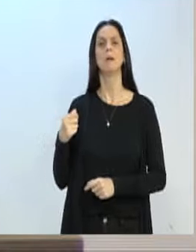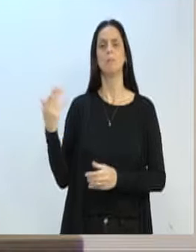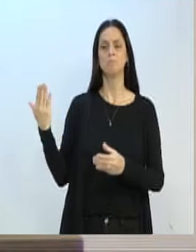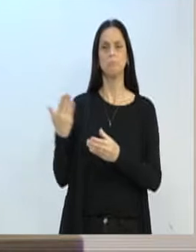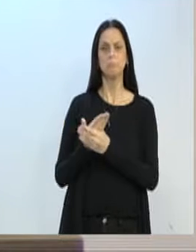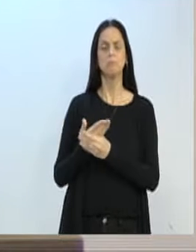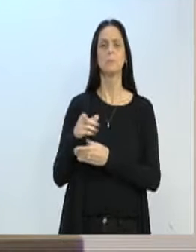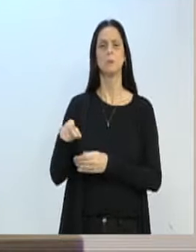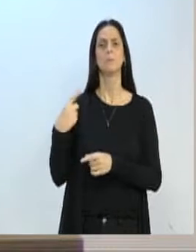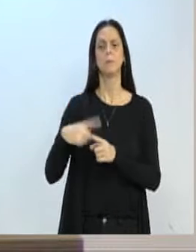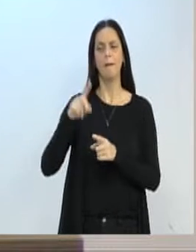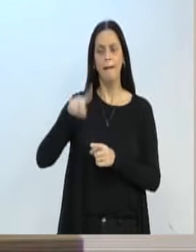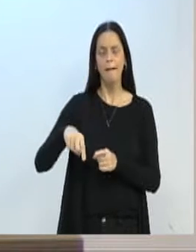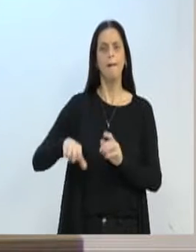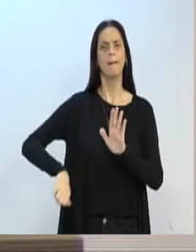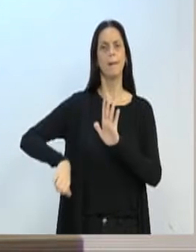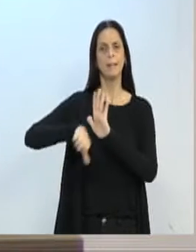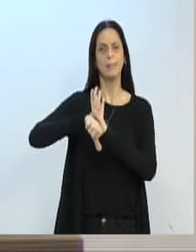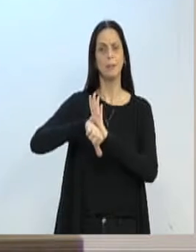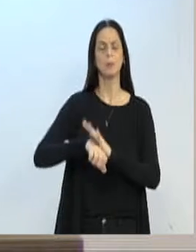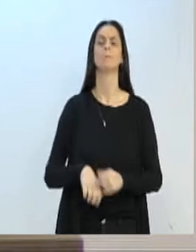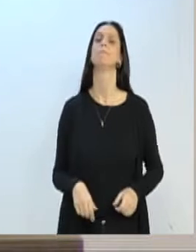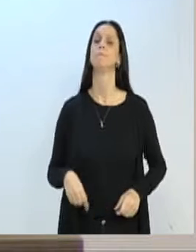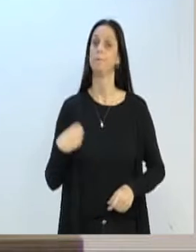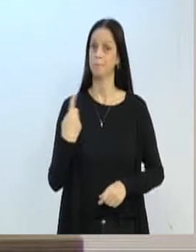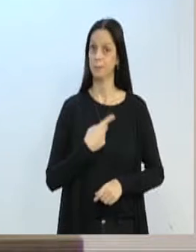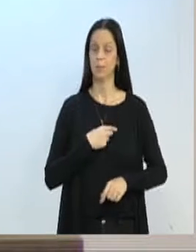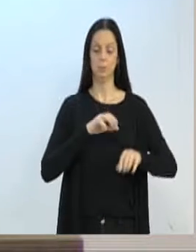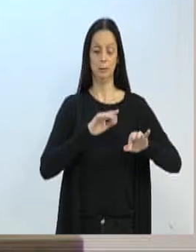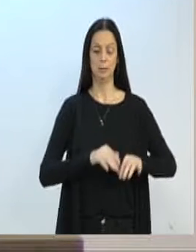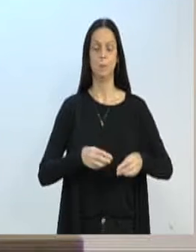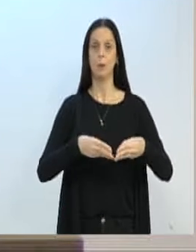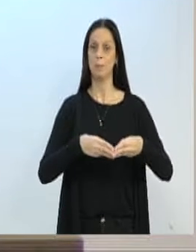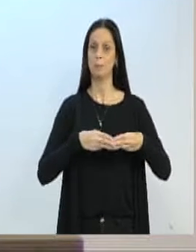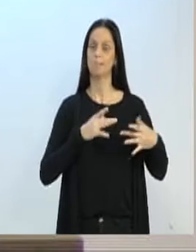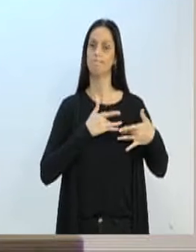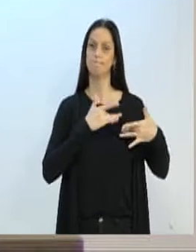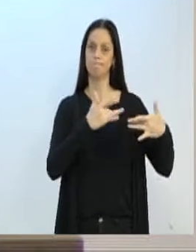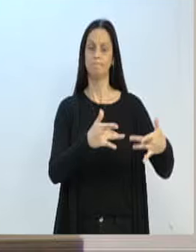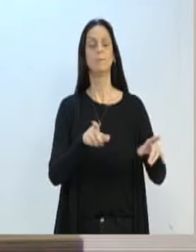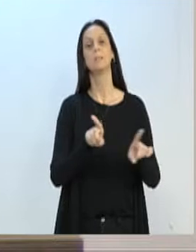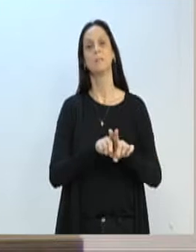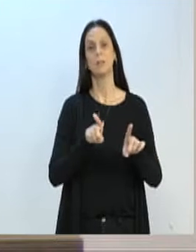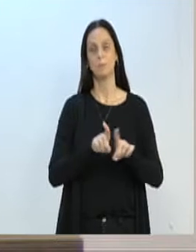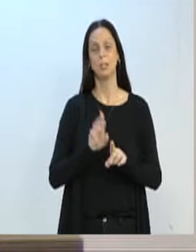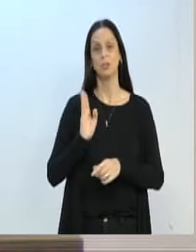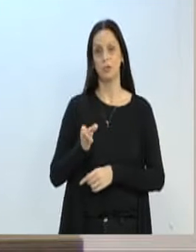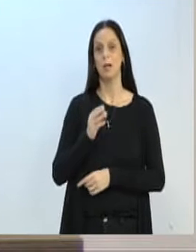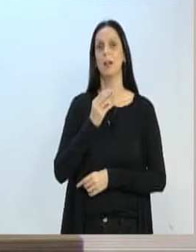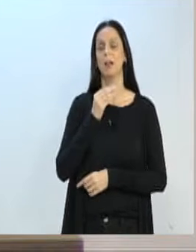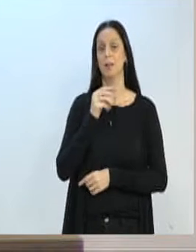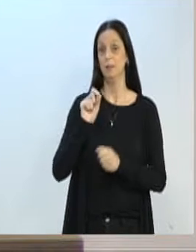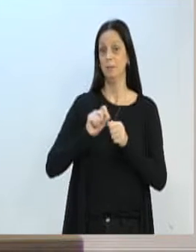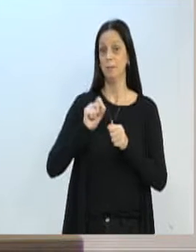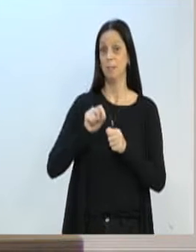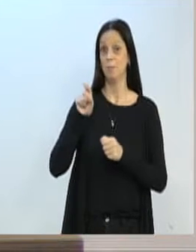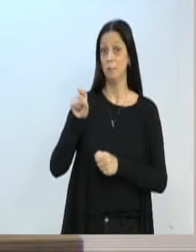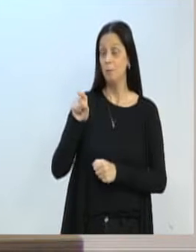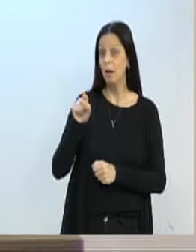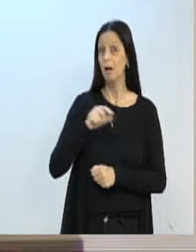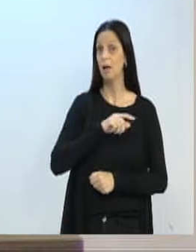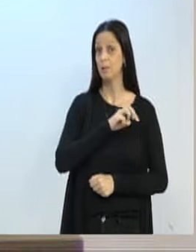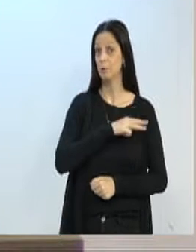crime. Fizemos aqui uma moção de solidariedade a eles, mas também um requerimento ao Ministério Público que imagino esteja tomando as